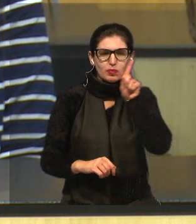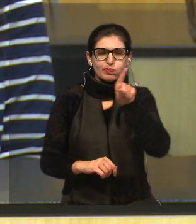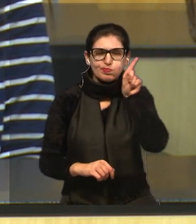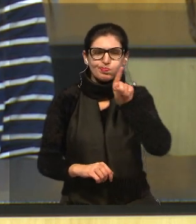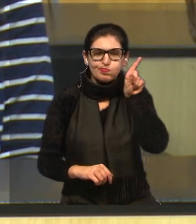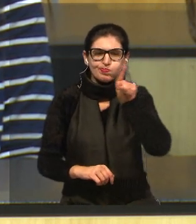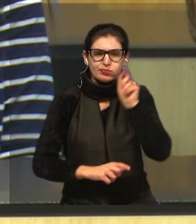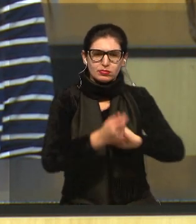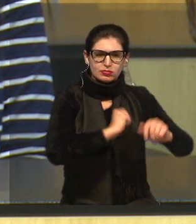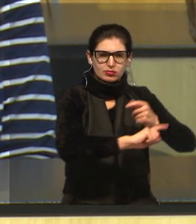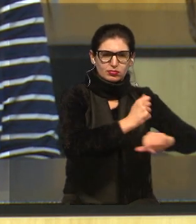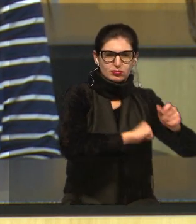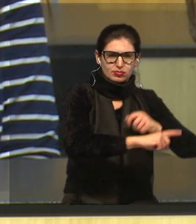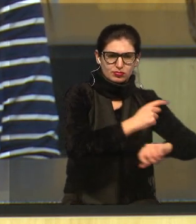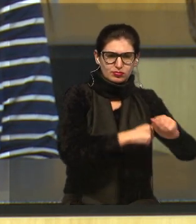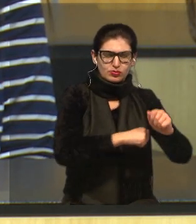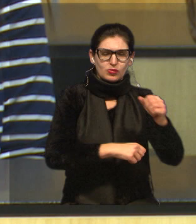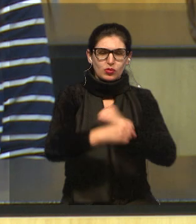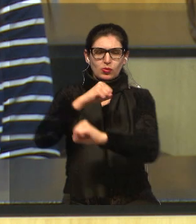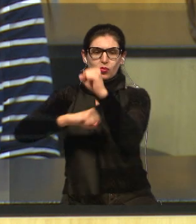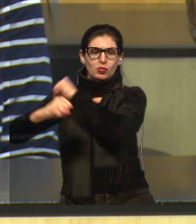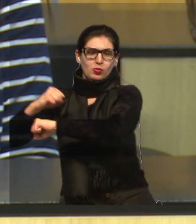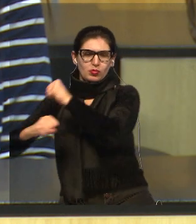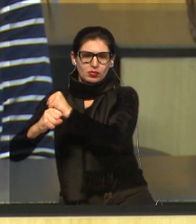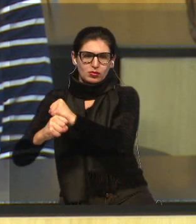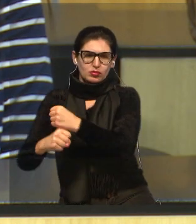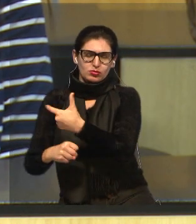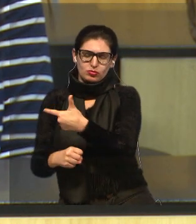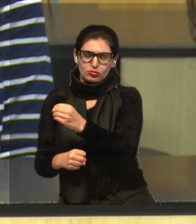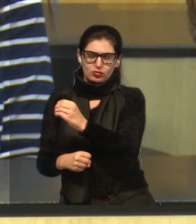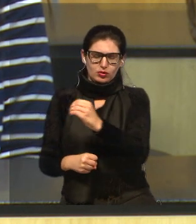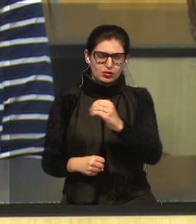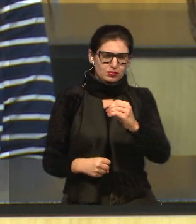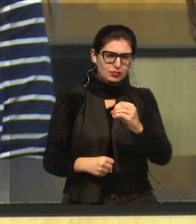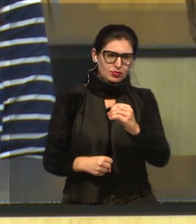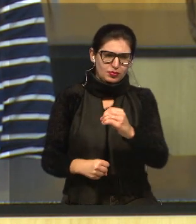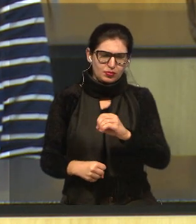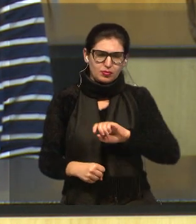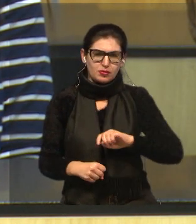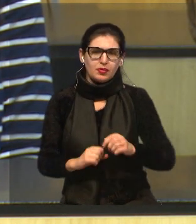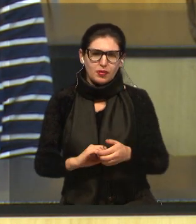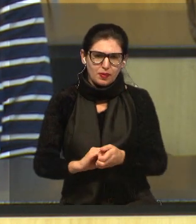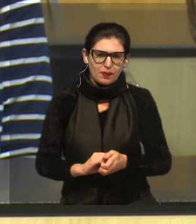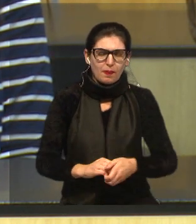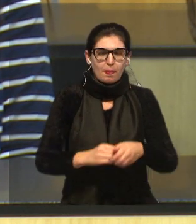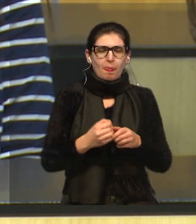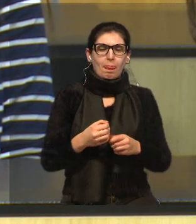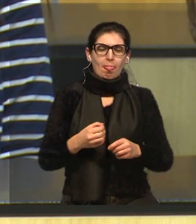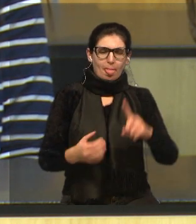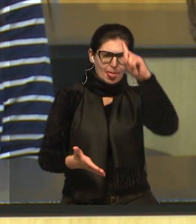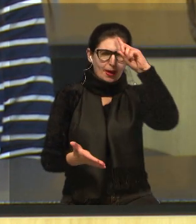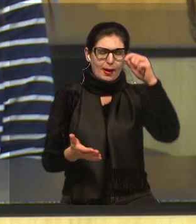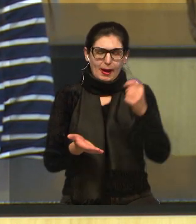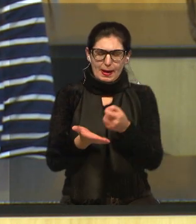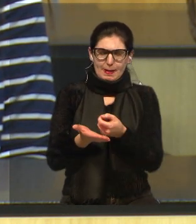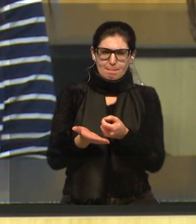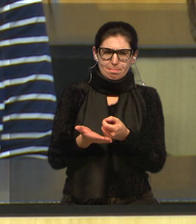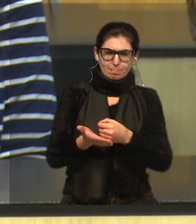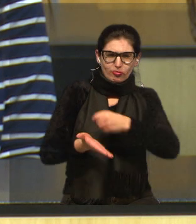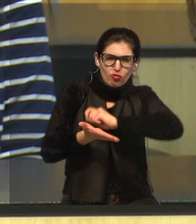do Nobel do ano de 2000, e ele tem uma fórmula muito conhecida, a fórmula de Heckman, onde ele demonstra que a